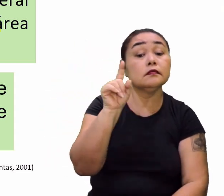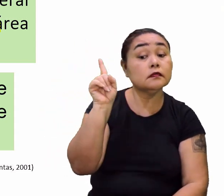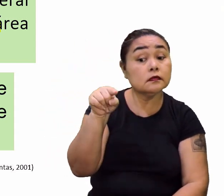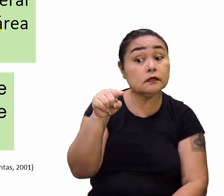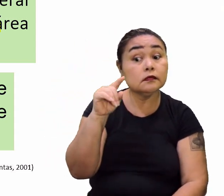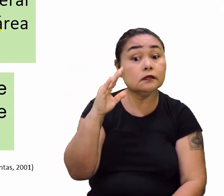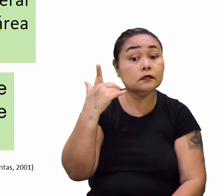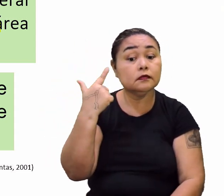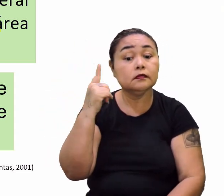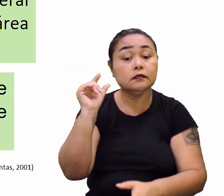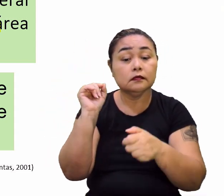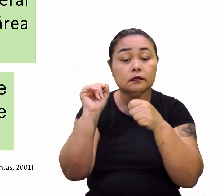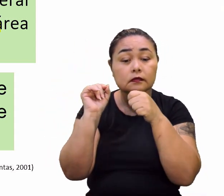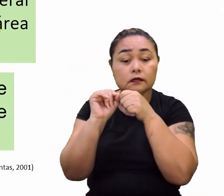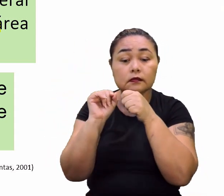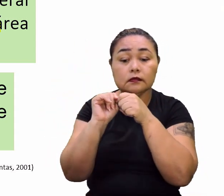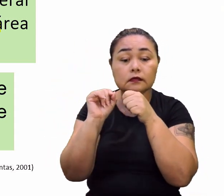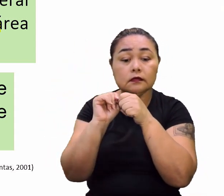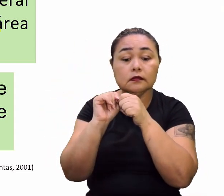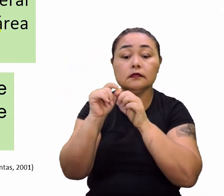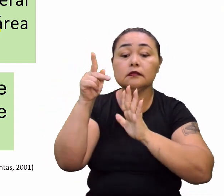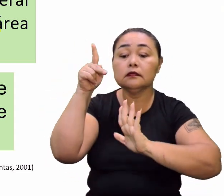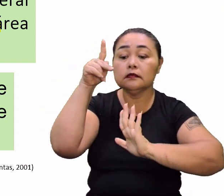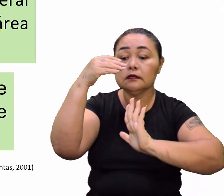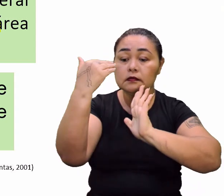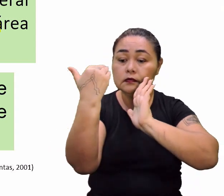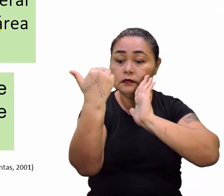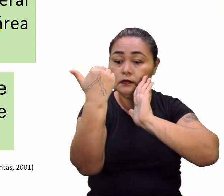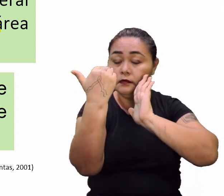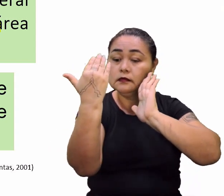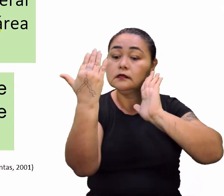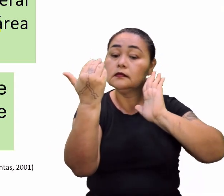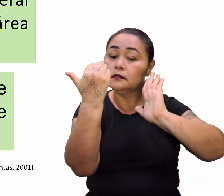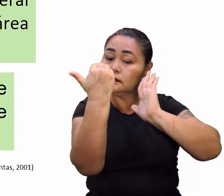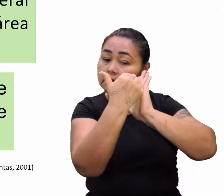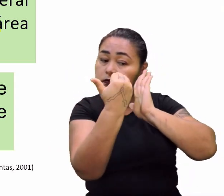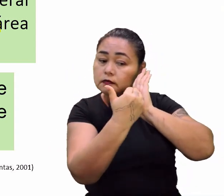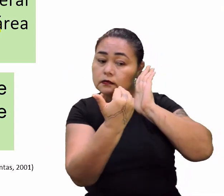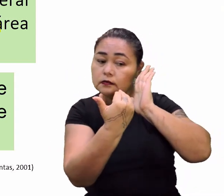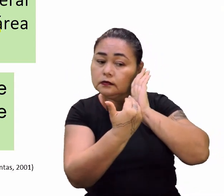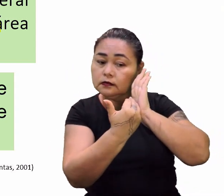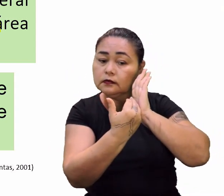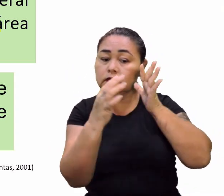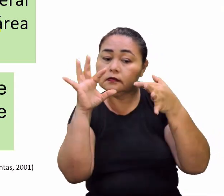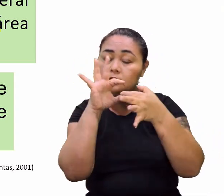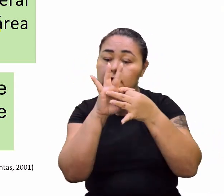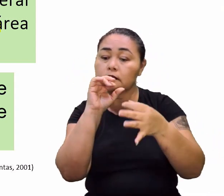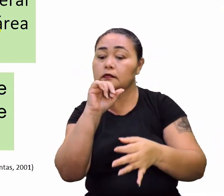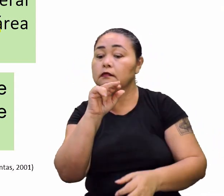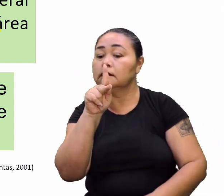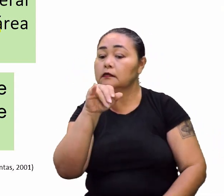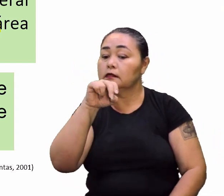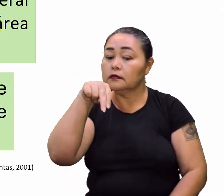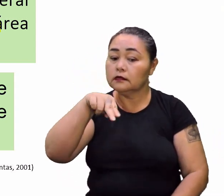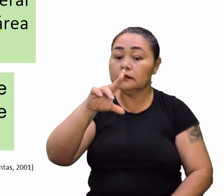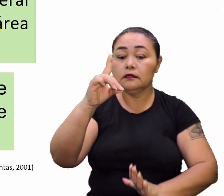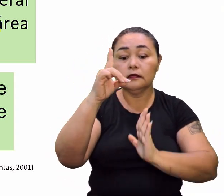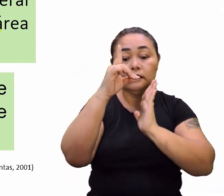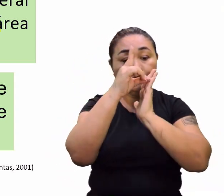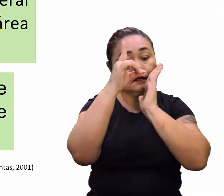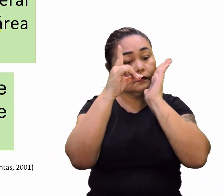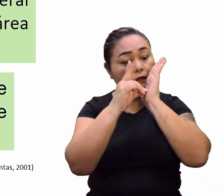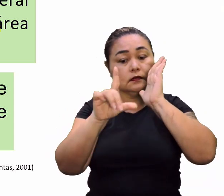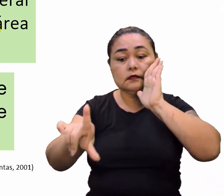foi criado, ó, implantado o Programa de Integração Nacional, conhecido como PIN, pelo Decreto-Lei de